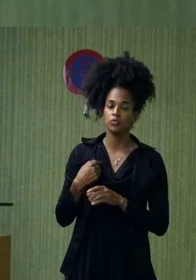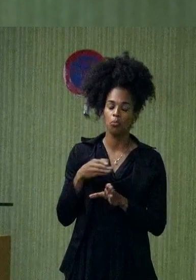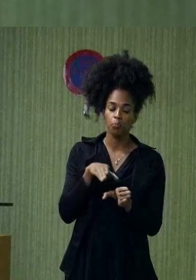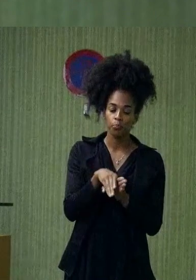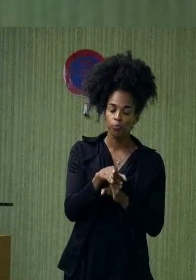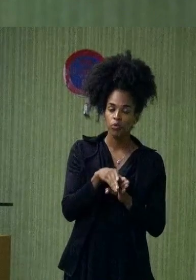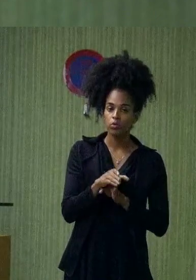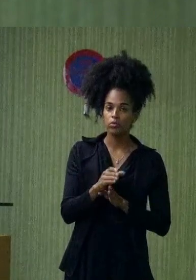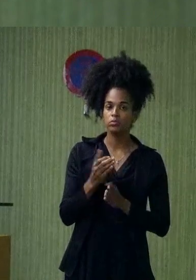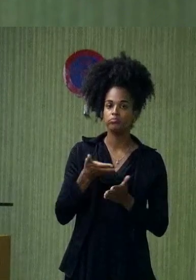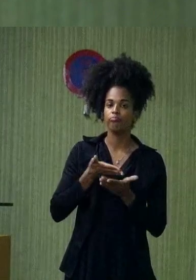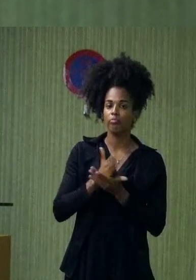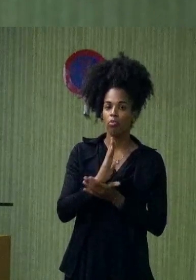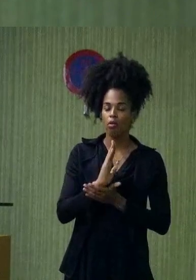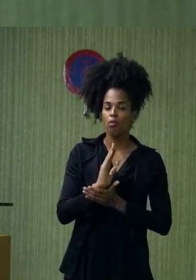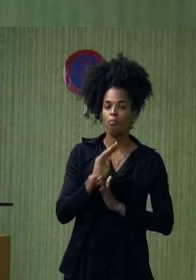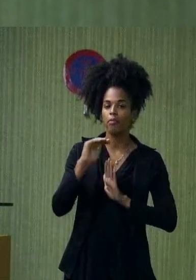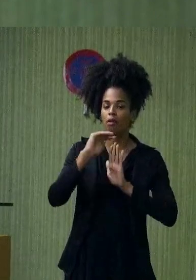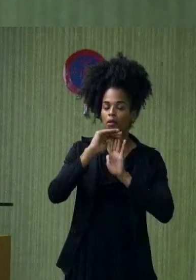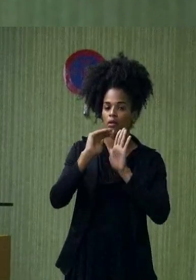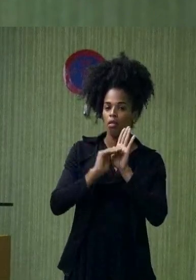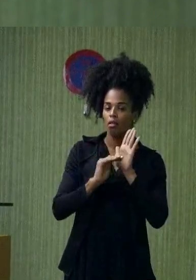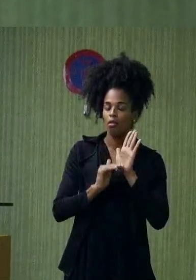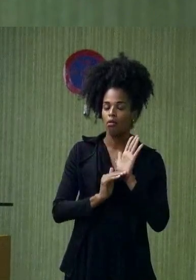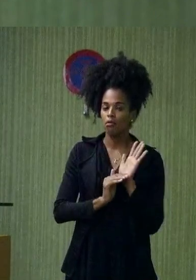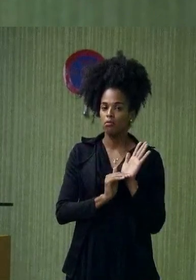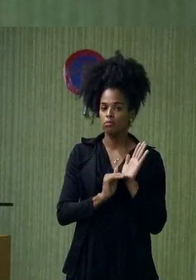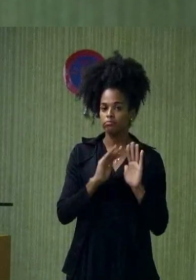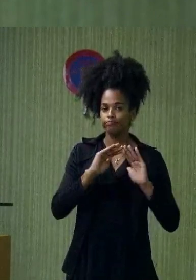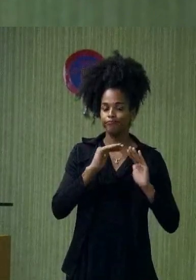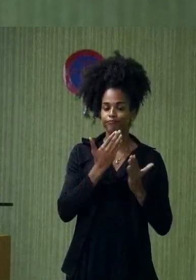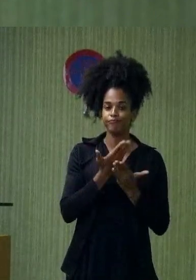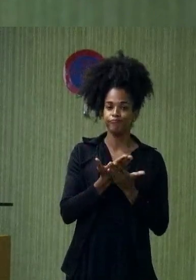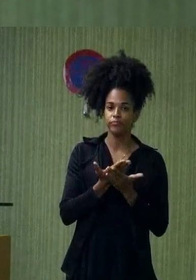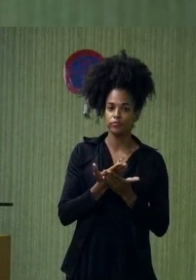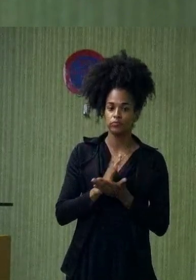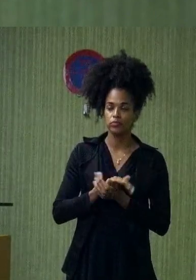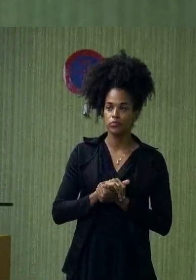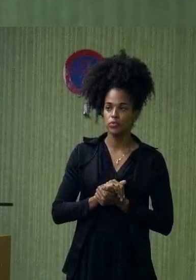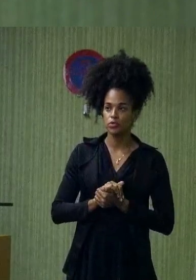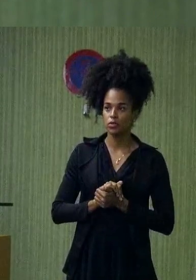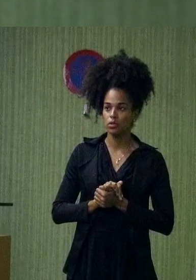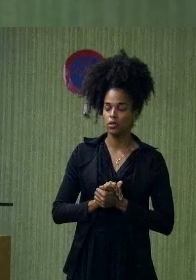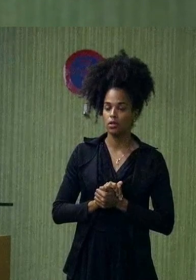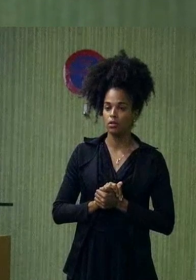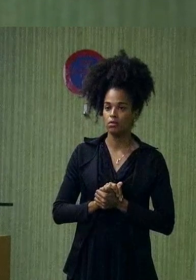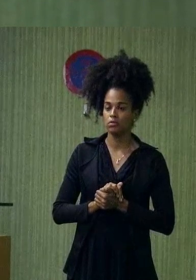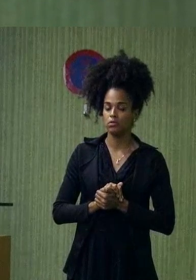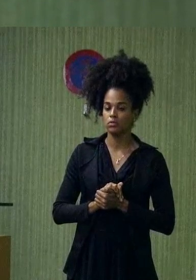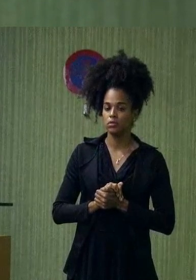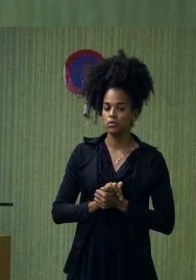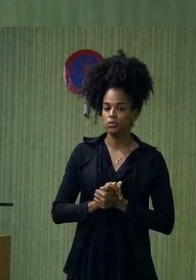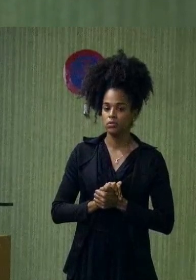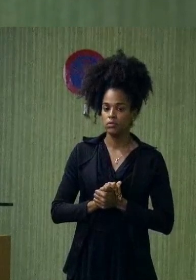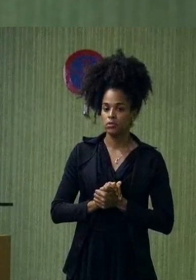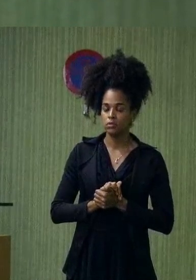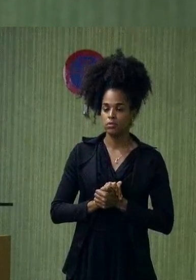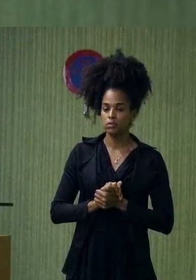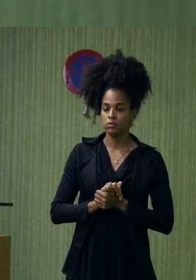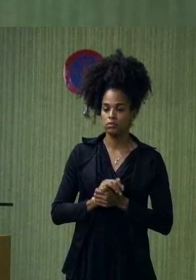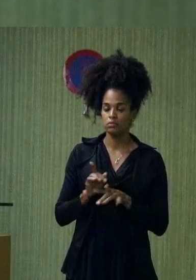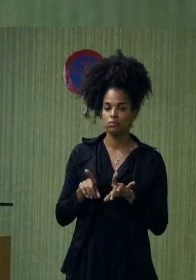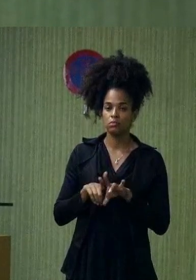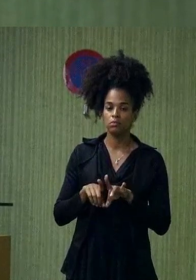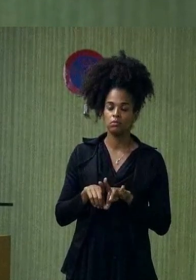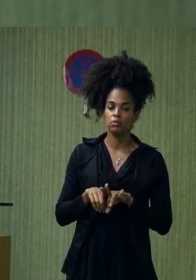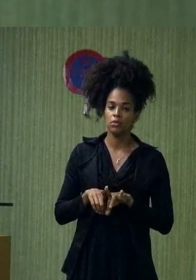a organização dos calendários escolares e pro Rio Negro e Rio Amazonas também